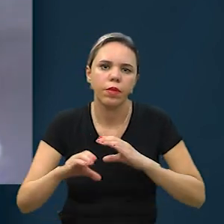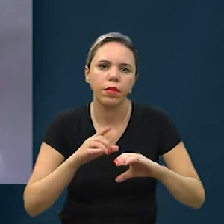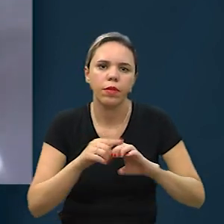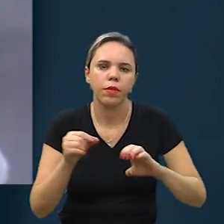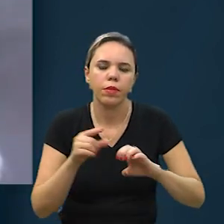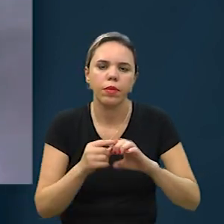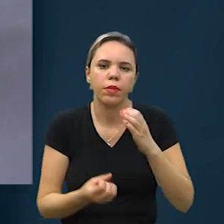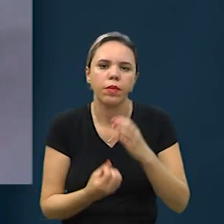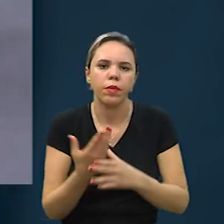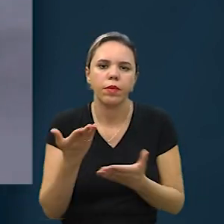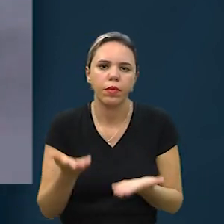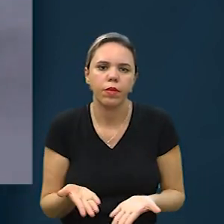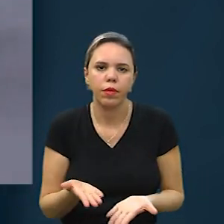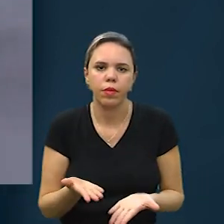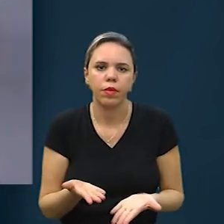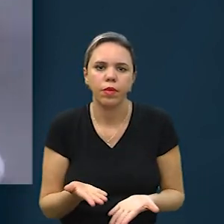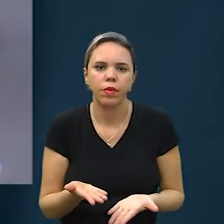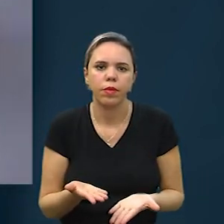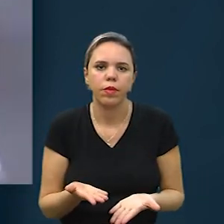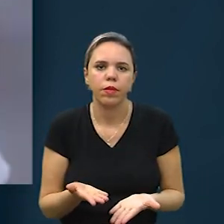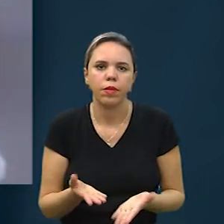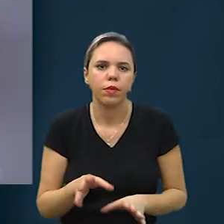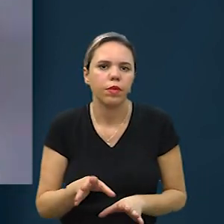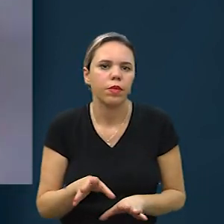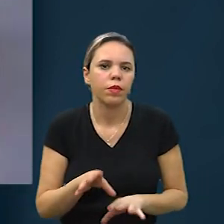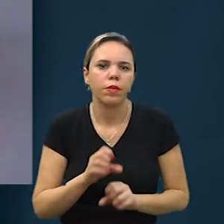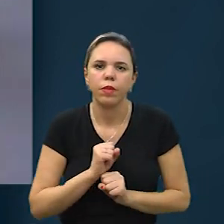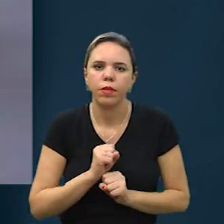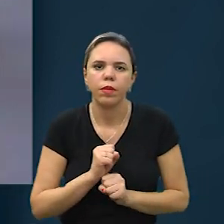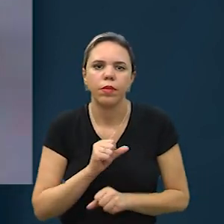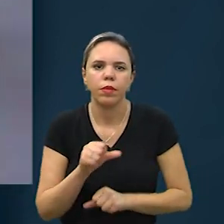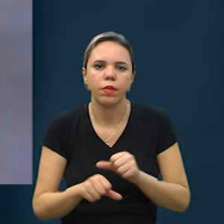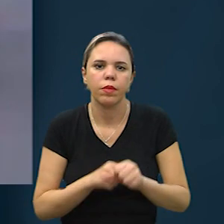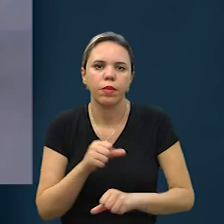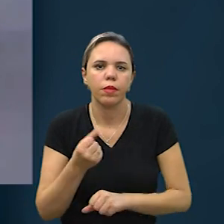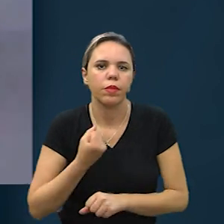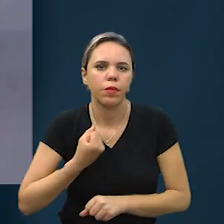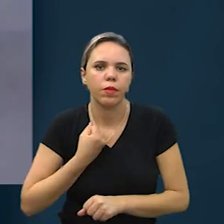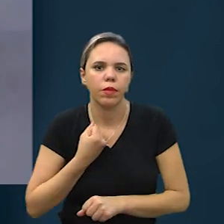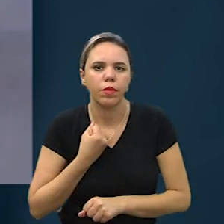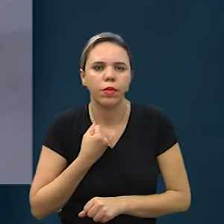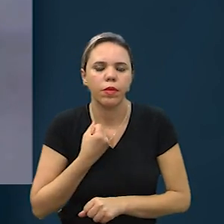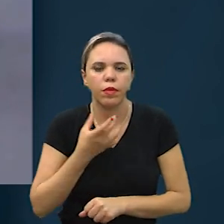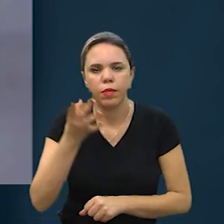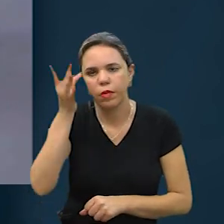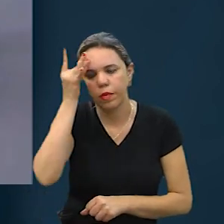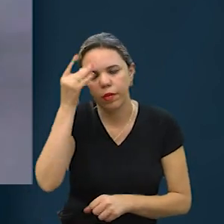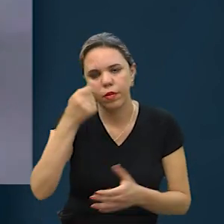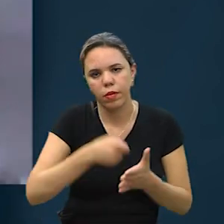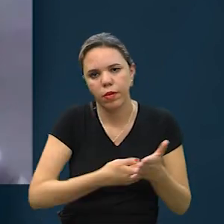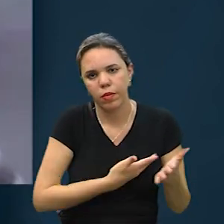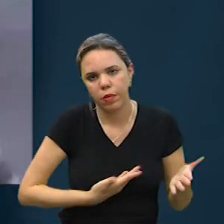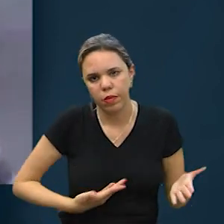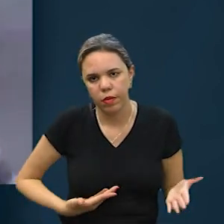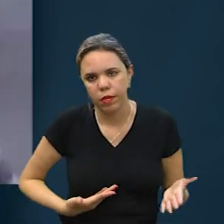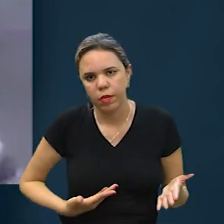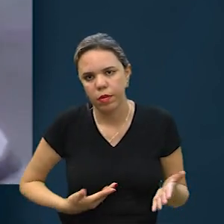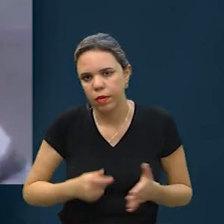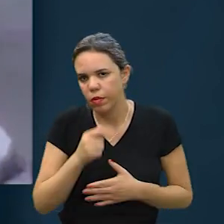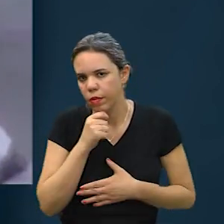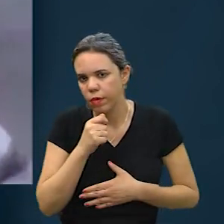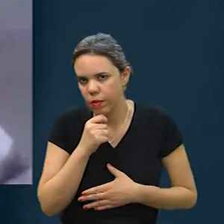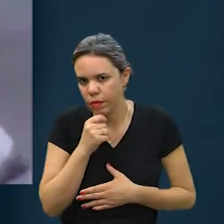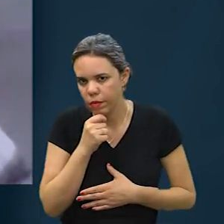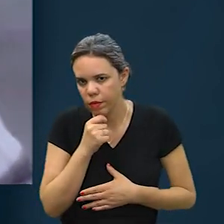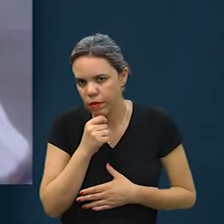articulações empreendedoras ainda não absorveram o impacto desses números, né? Políticas públicas